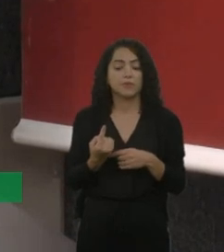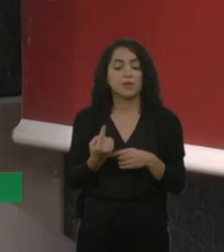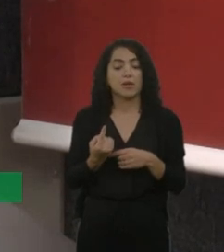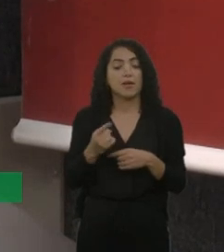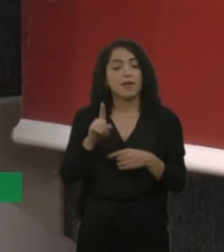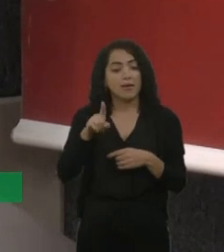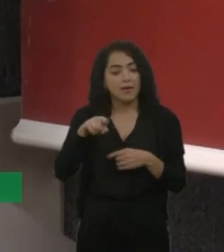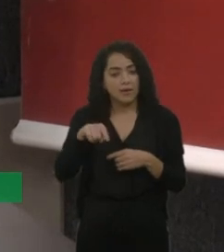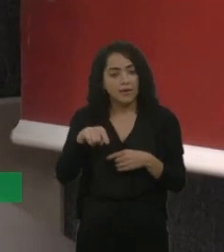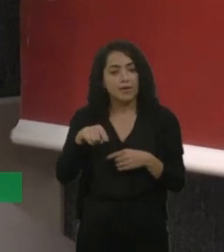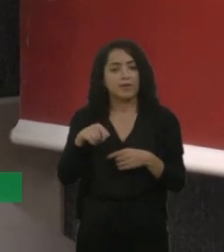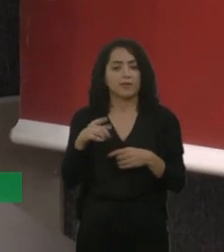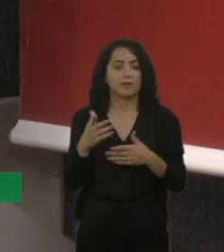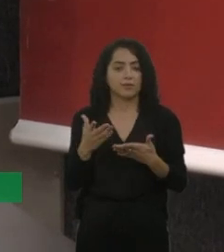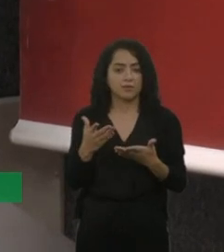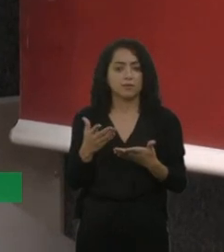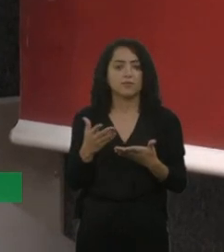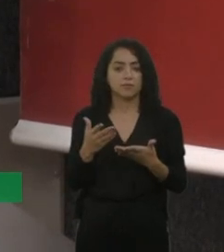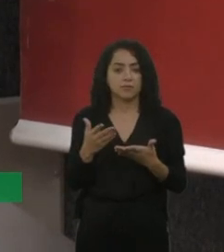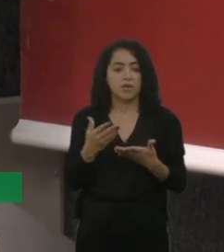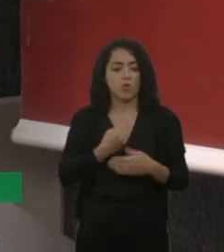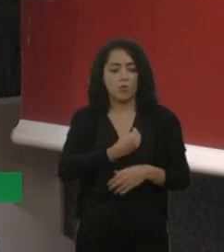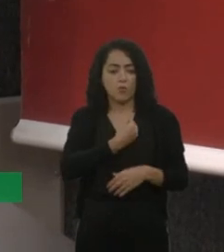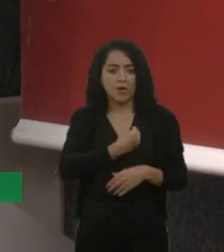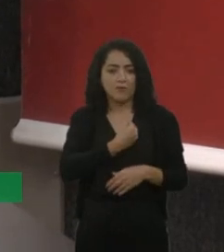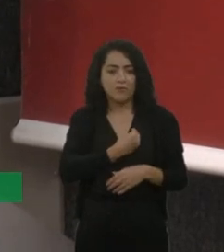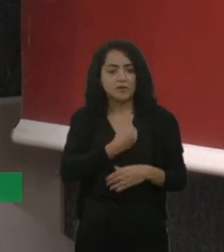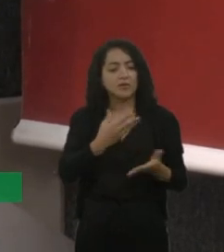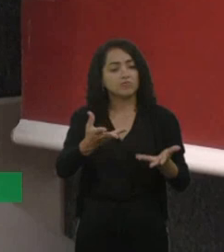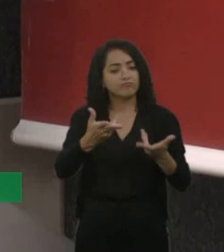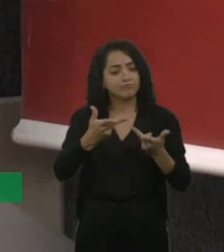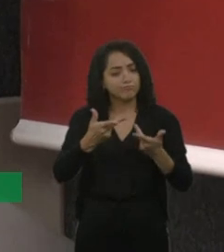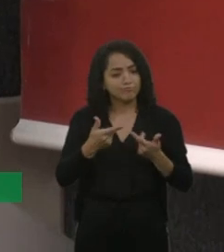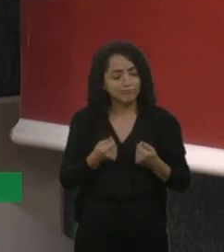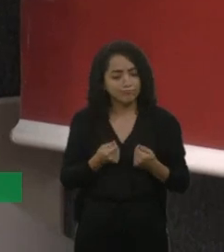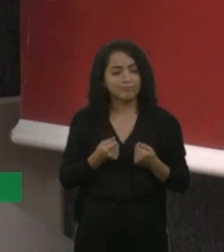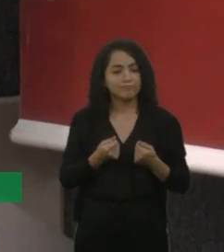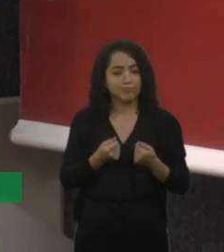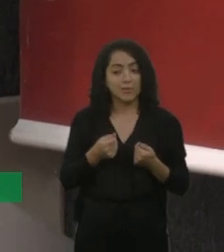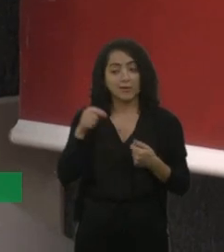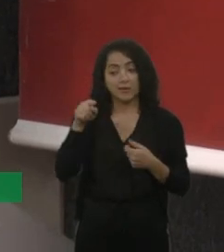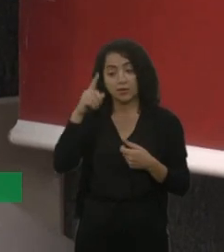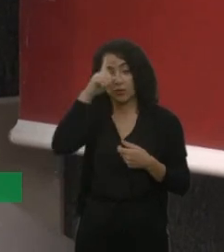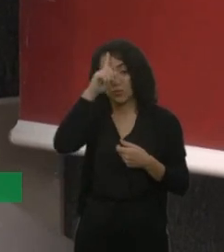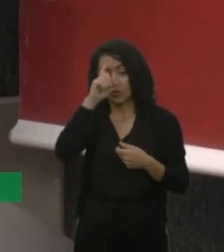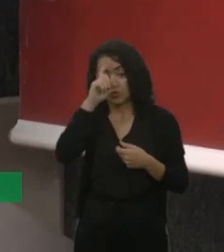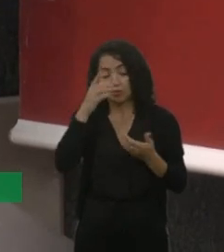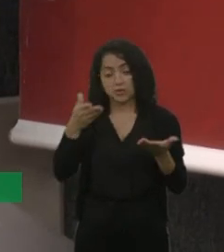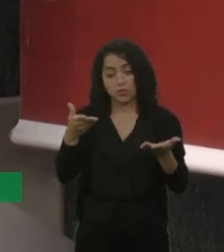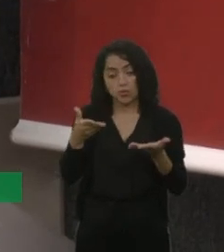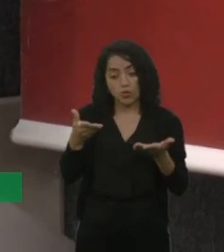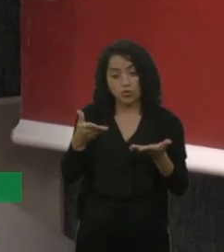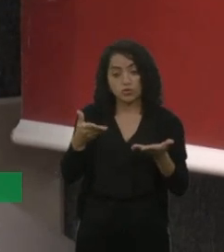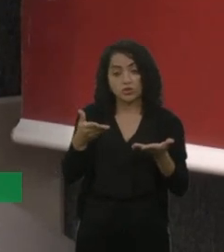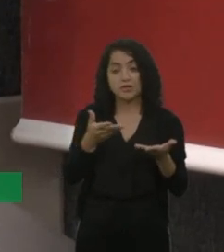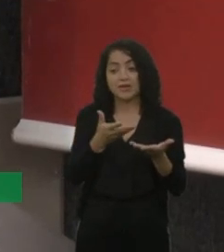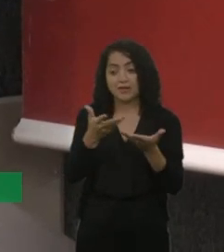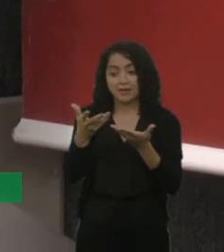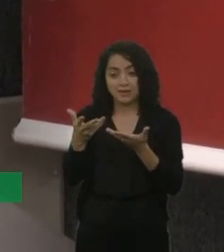realmente levar a termo uma vida com qualidade. O Hospital Infantil hoje busca não